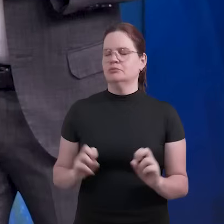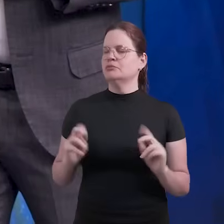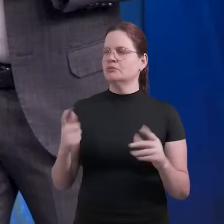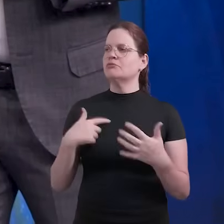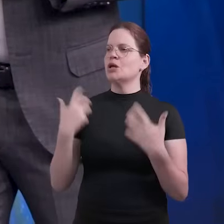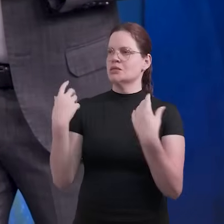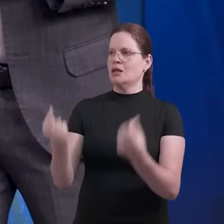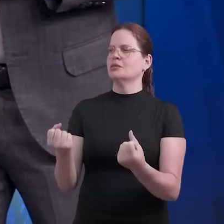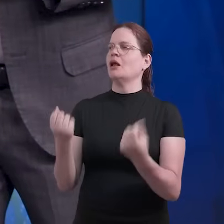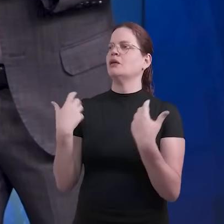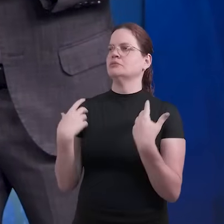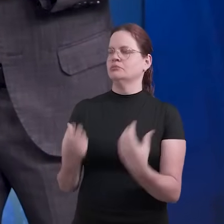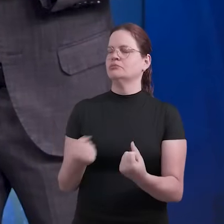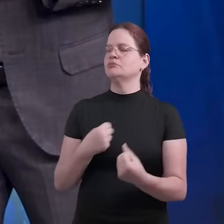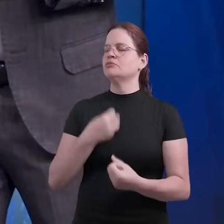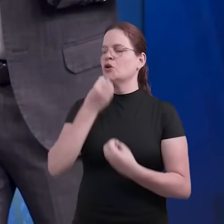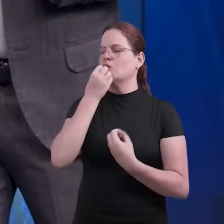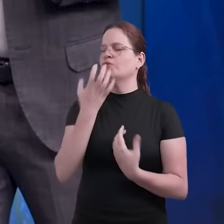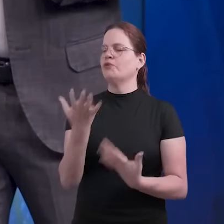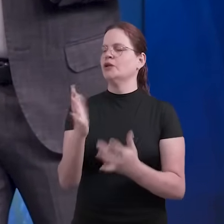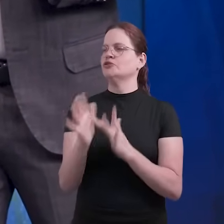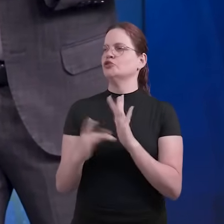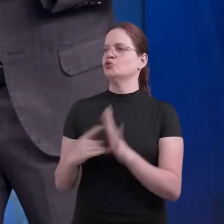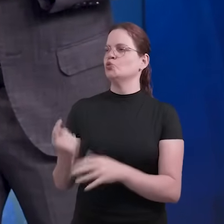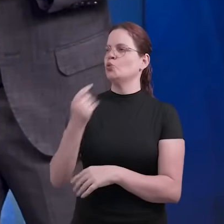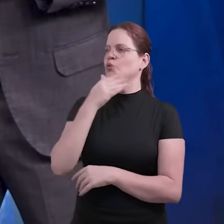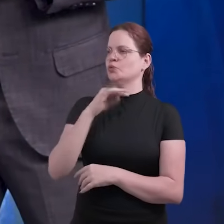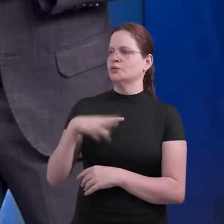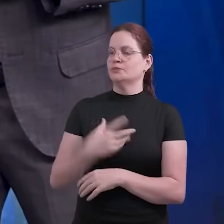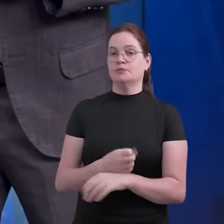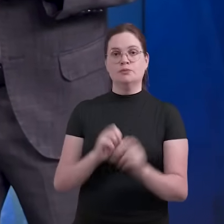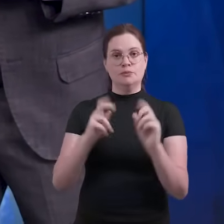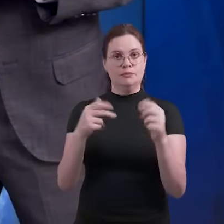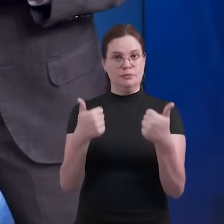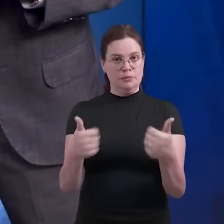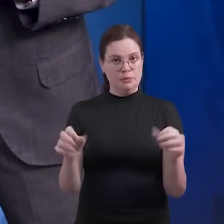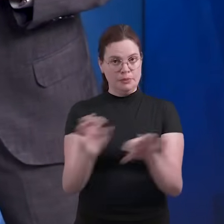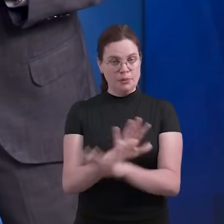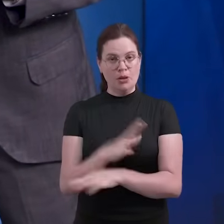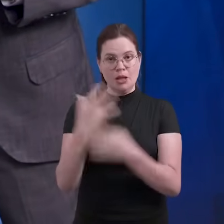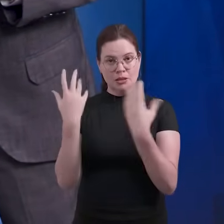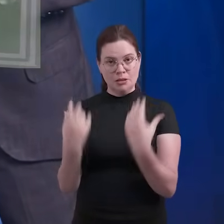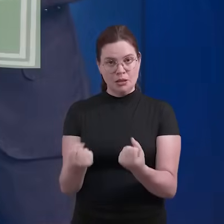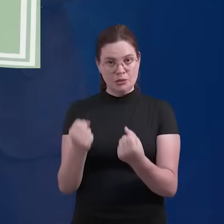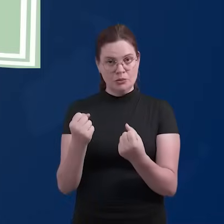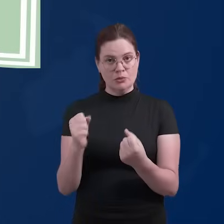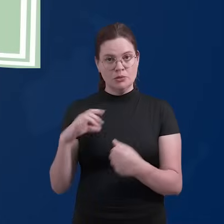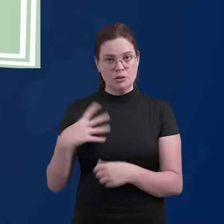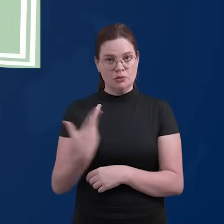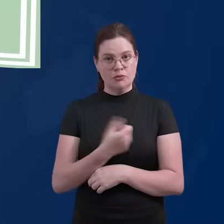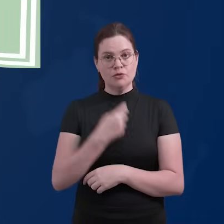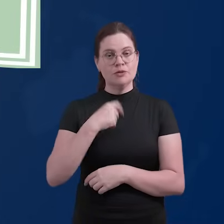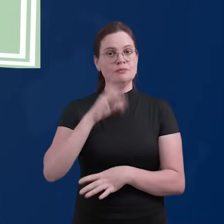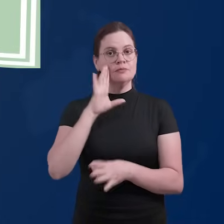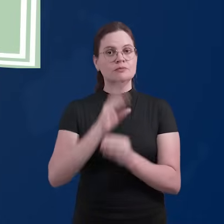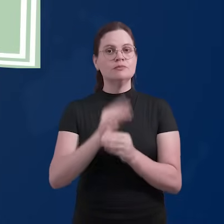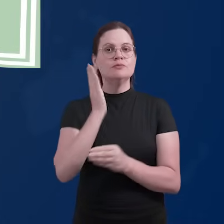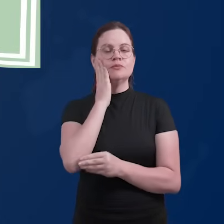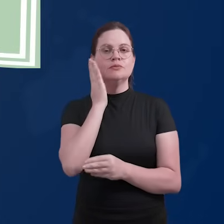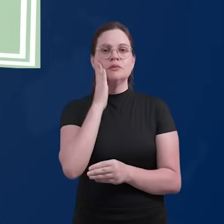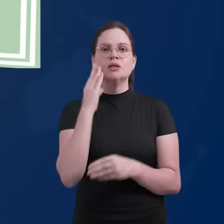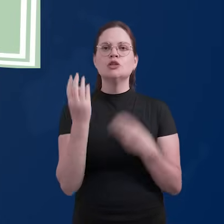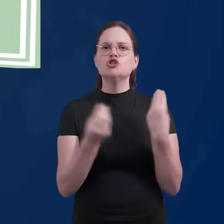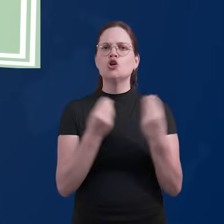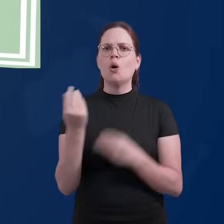Jesus, aceitei a Jesus, eu confesso que Jesus é meu Salvador, tudo bem. Se você aceitou essa salvação, você vai descobrir uma coisa, que